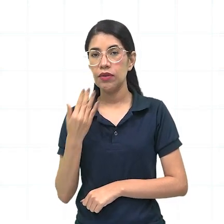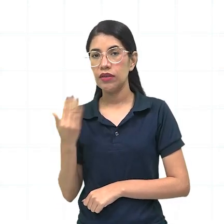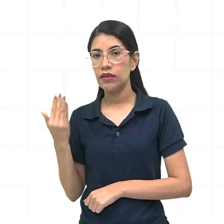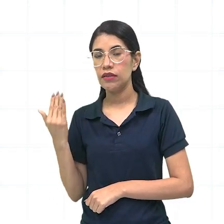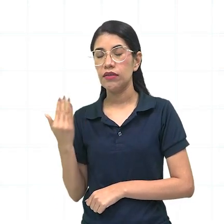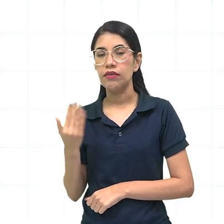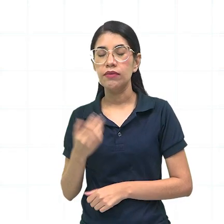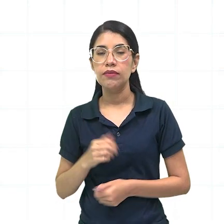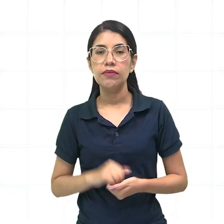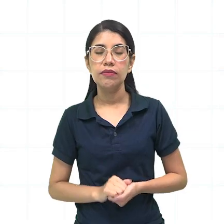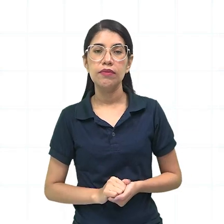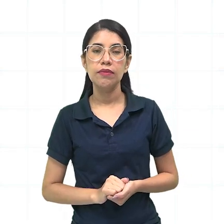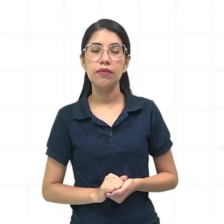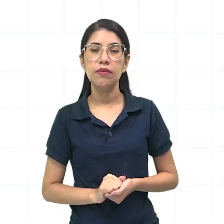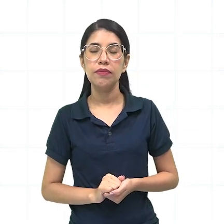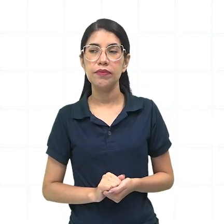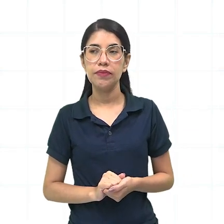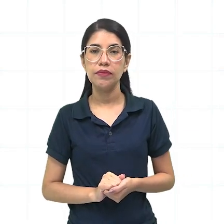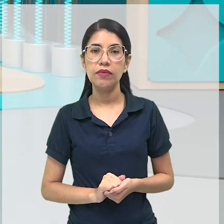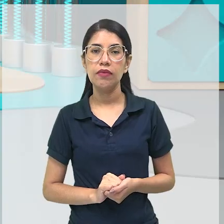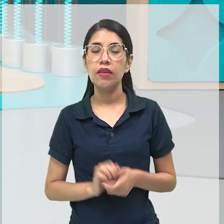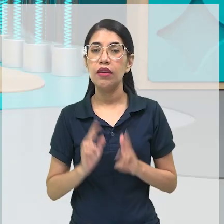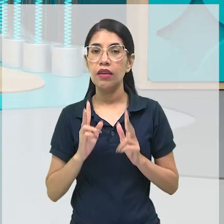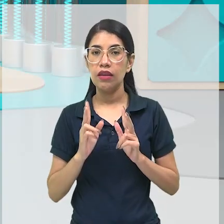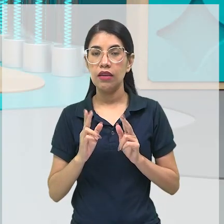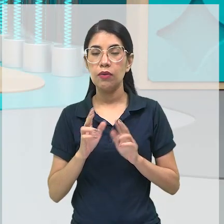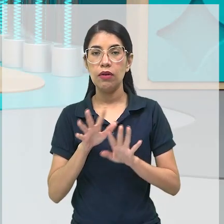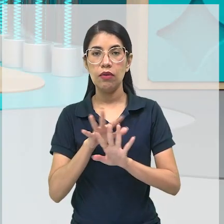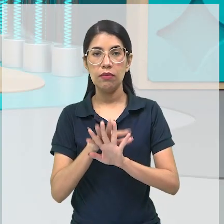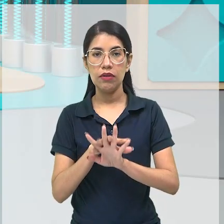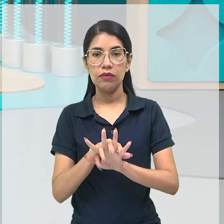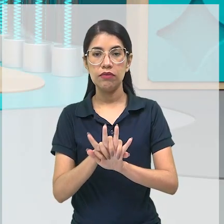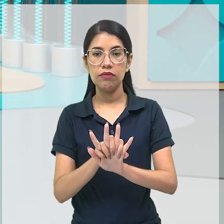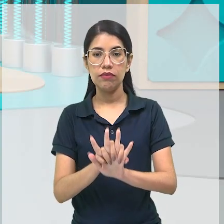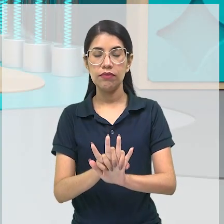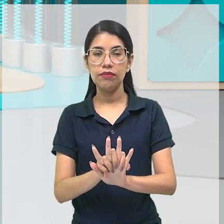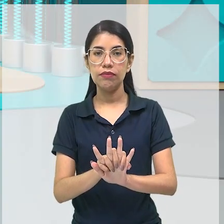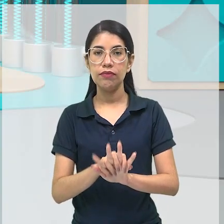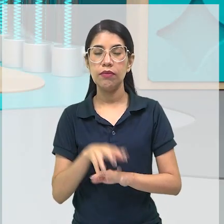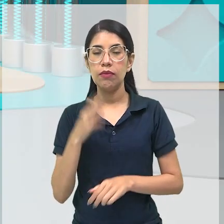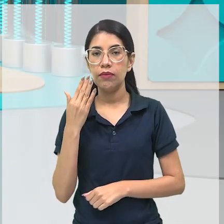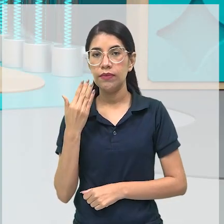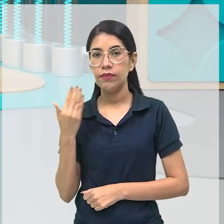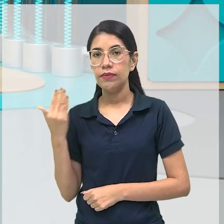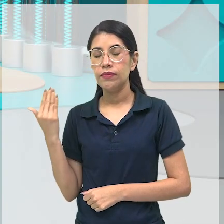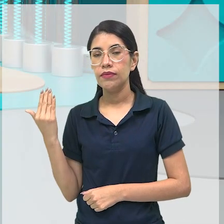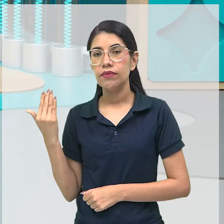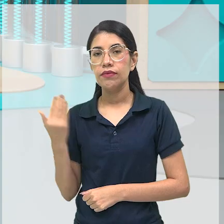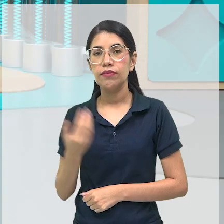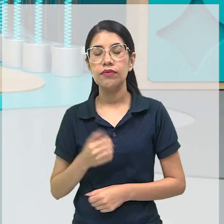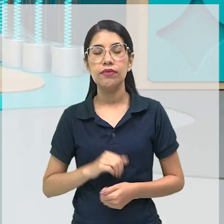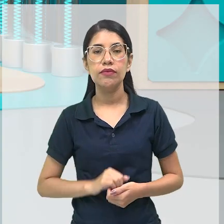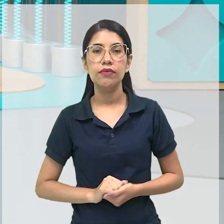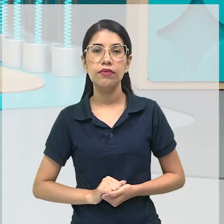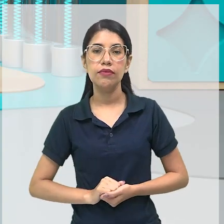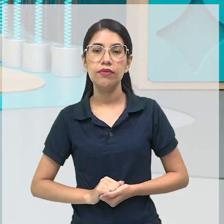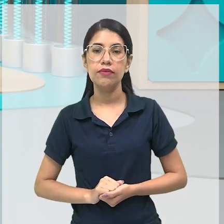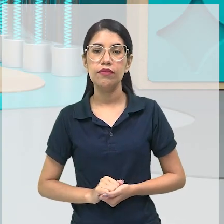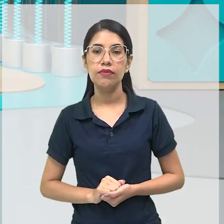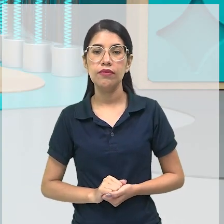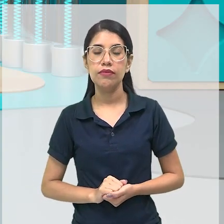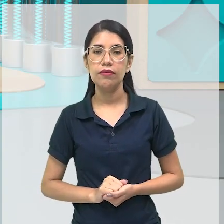continuar, você vai colocar suas mãos dessa forma aqui, ó. Pega uma mão, coloca outra, assim,